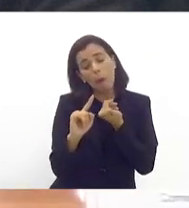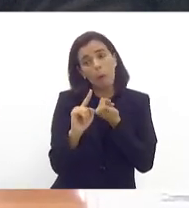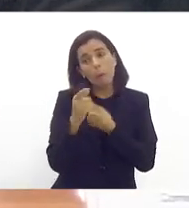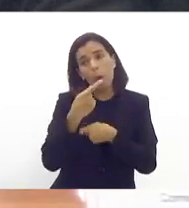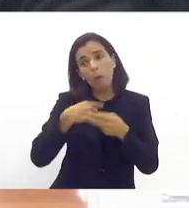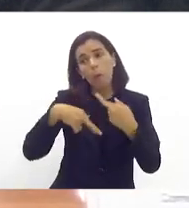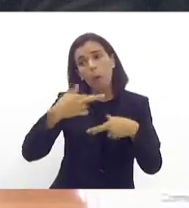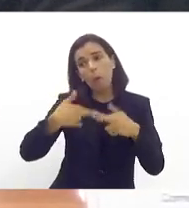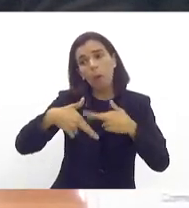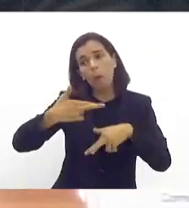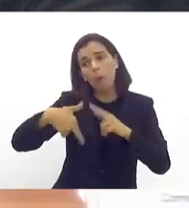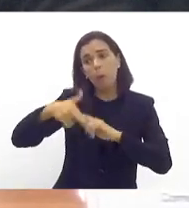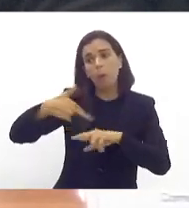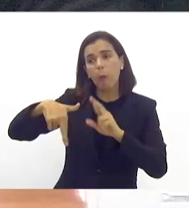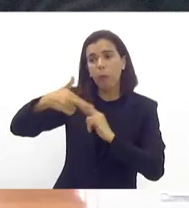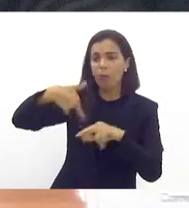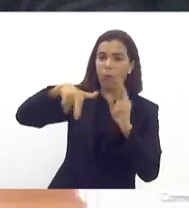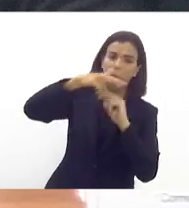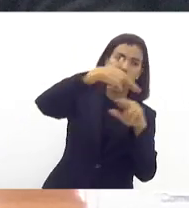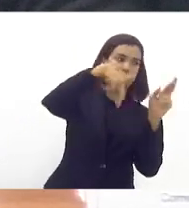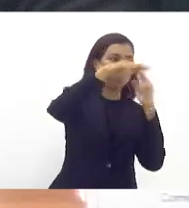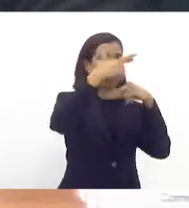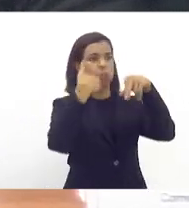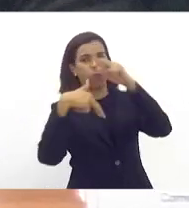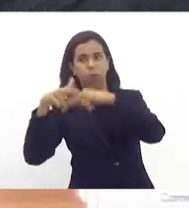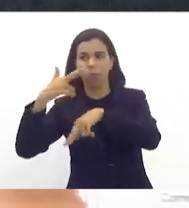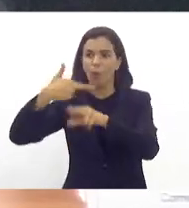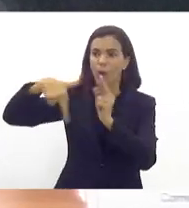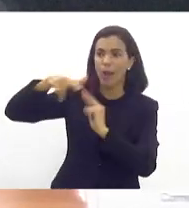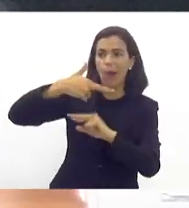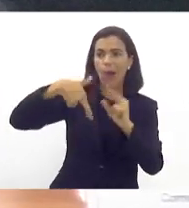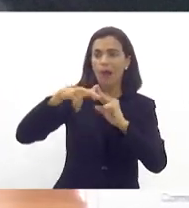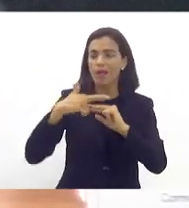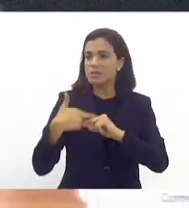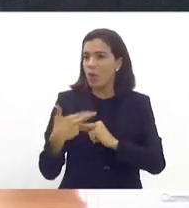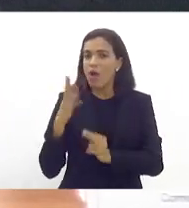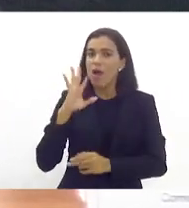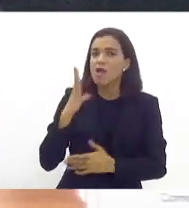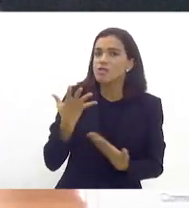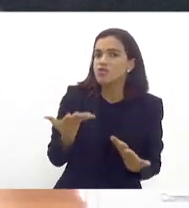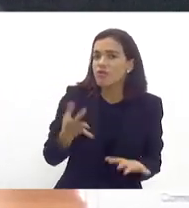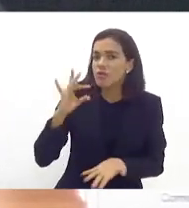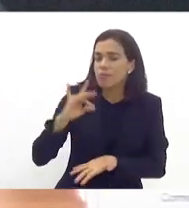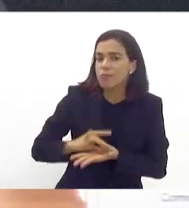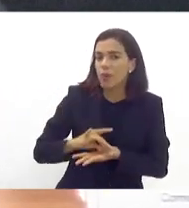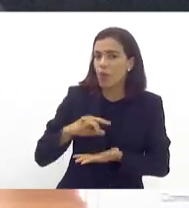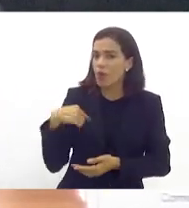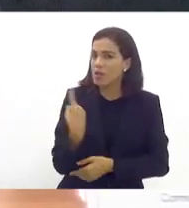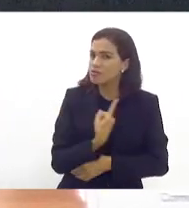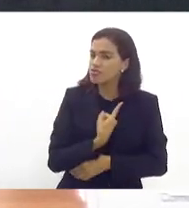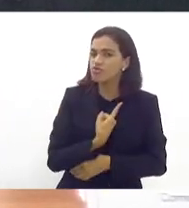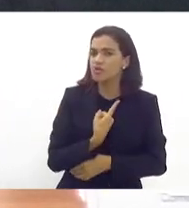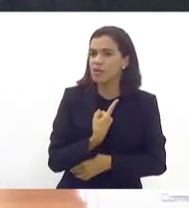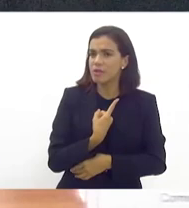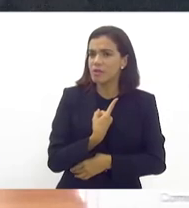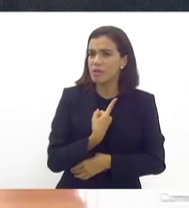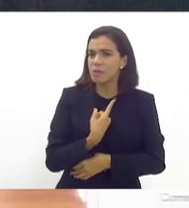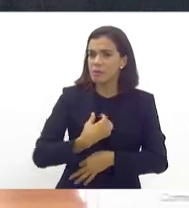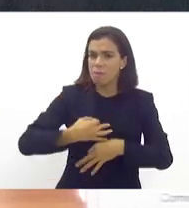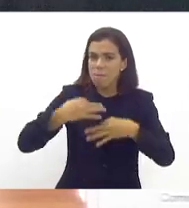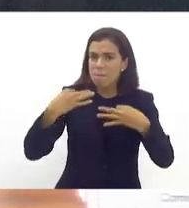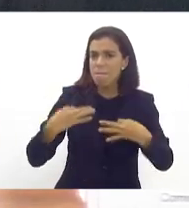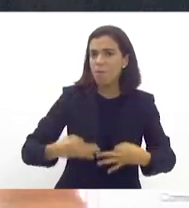uma enrolação sério é uma enrolação que isso só vai ser resolvido realmente quando a gente abrir aquela